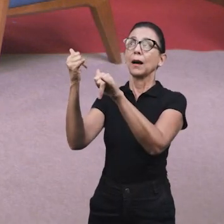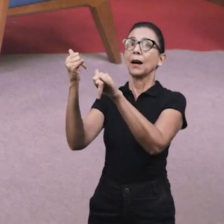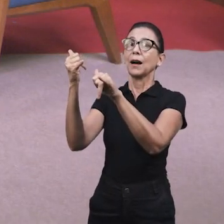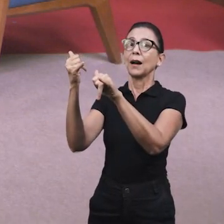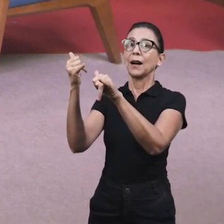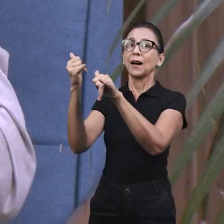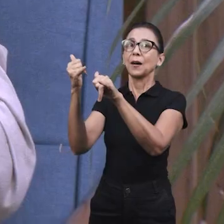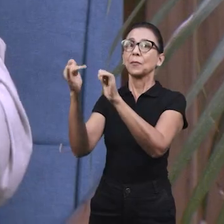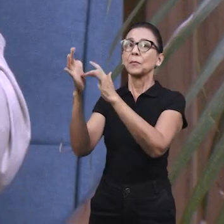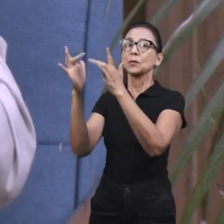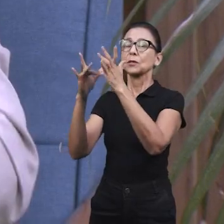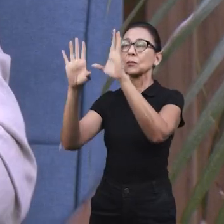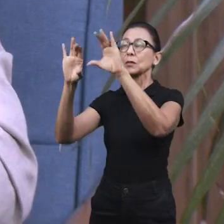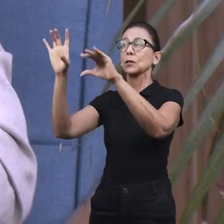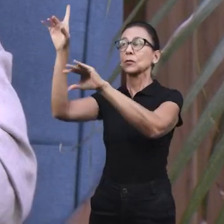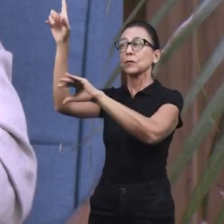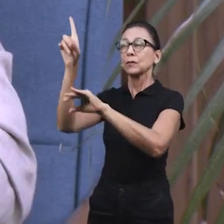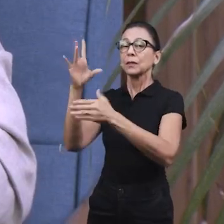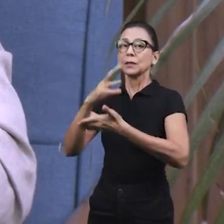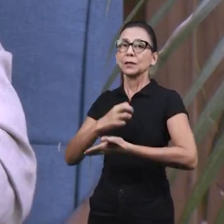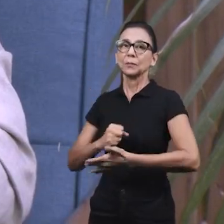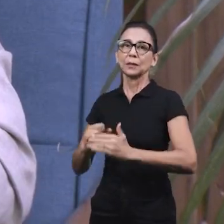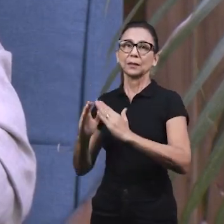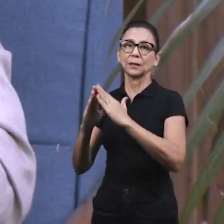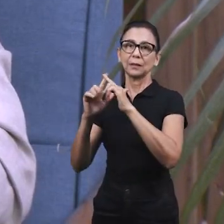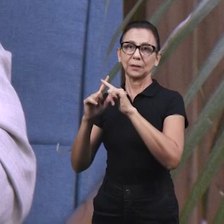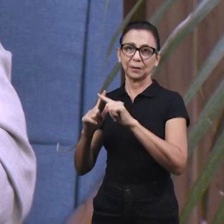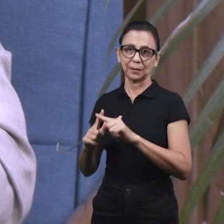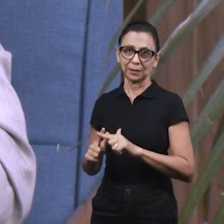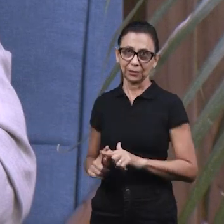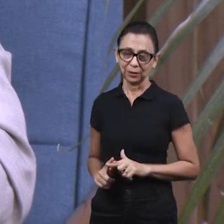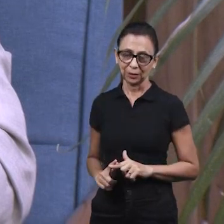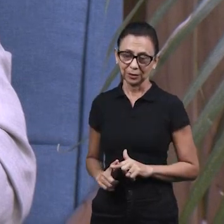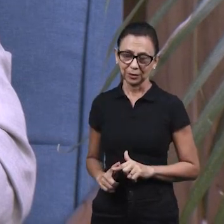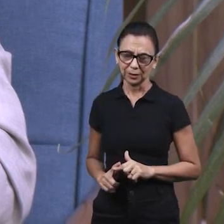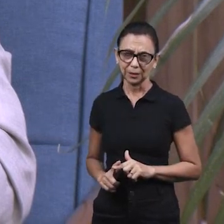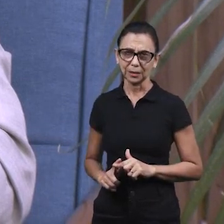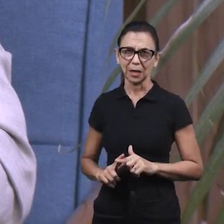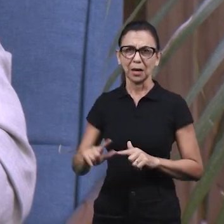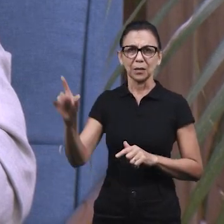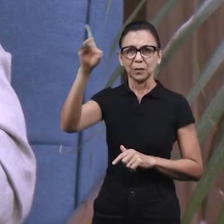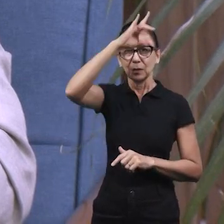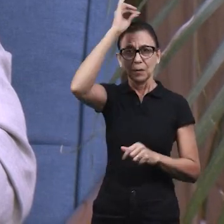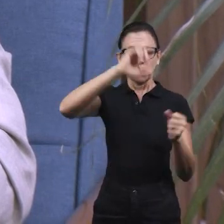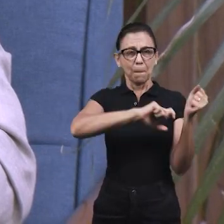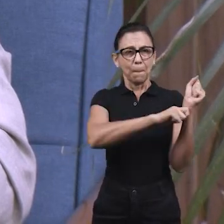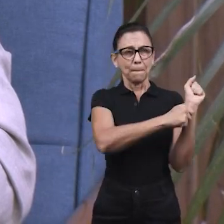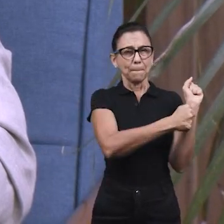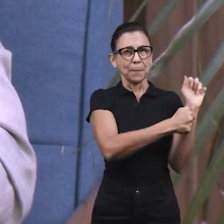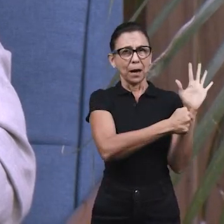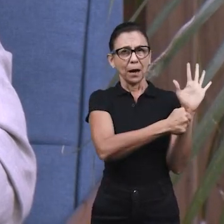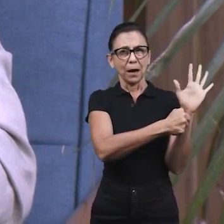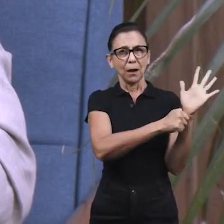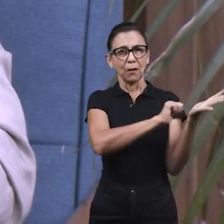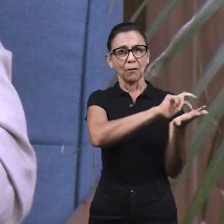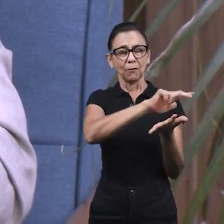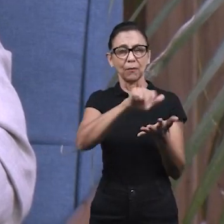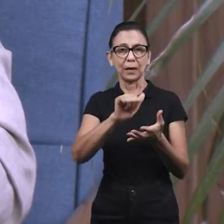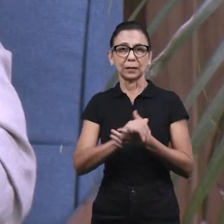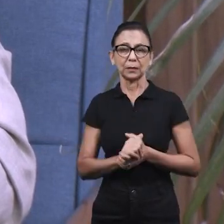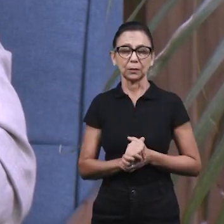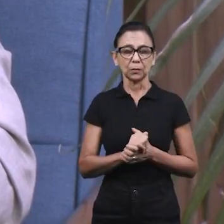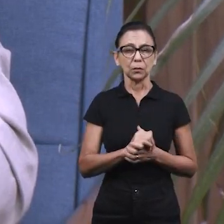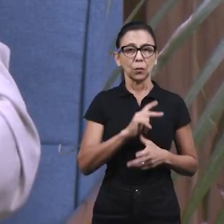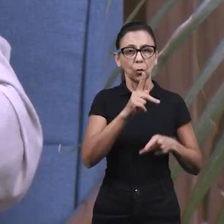por Deus. Há muitos mistérios que estão sendo revelados pelo Espírito Santo acerca desse momento profético: a jornada,